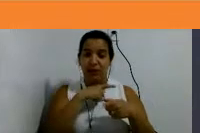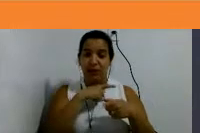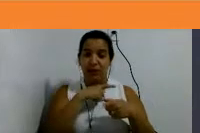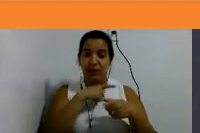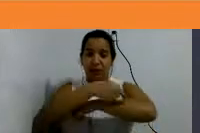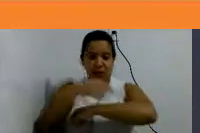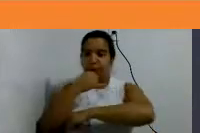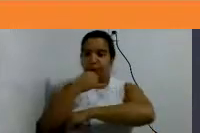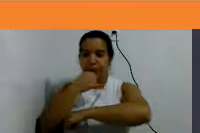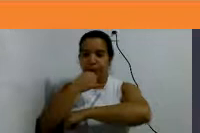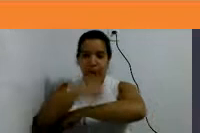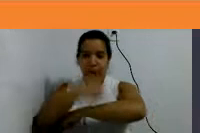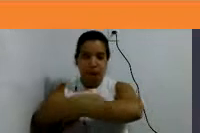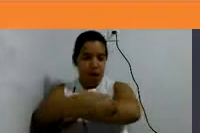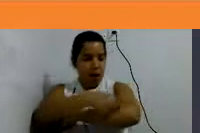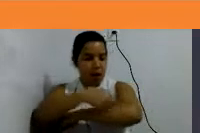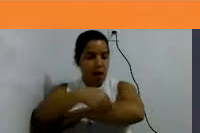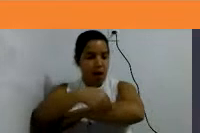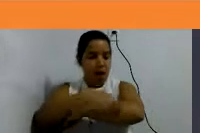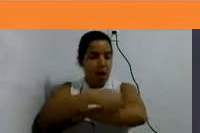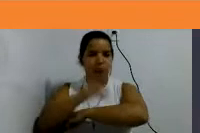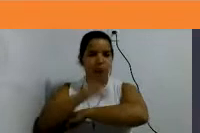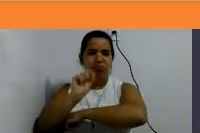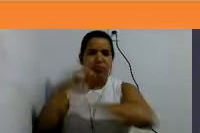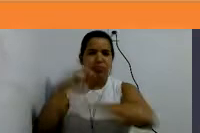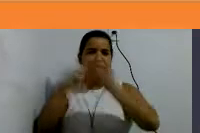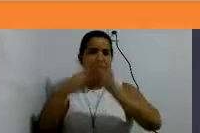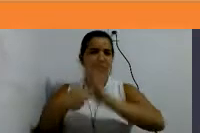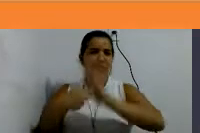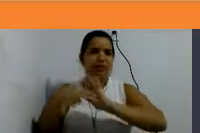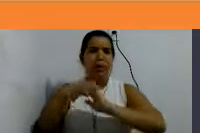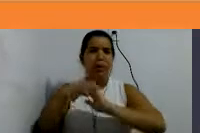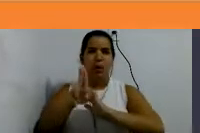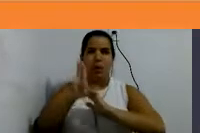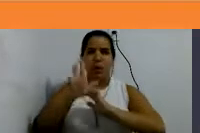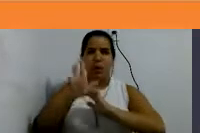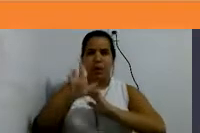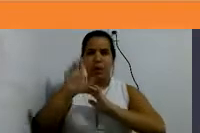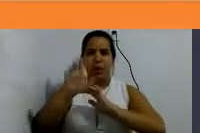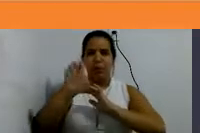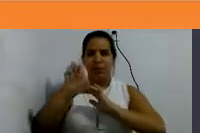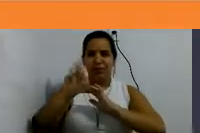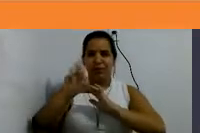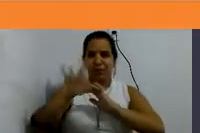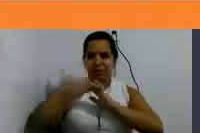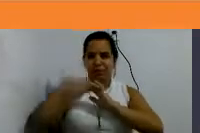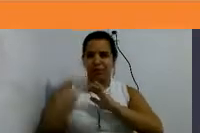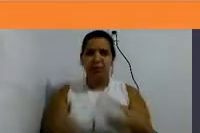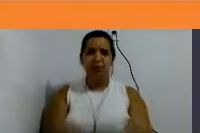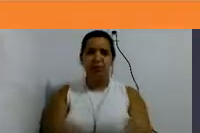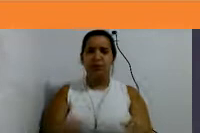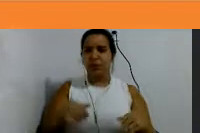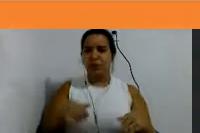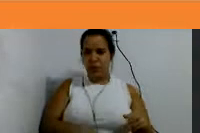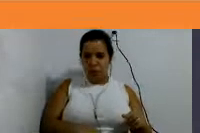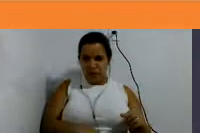gente fala úlcera, pessoal, o que que a gente entende por úlcera? O que vocês acham? Úlcera gástrica, úlcera